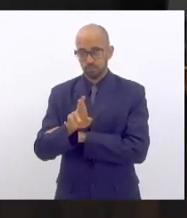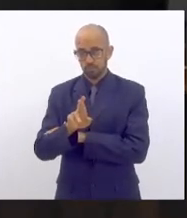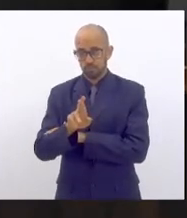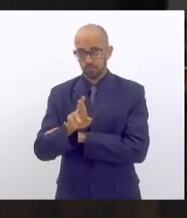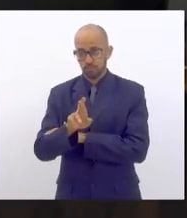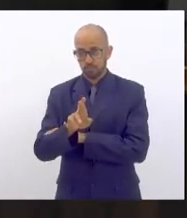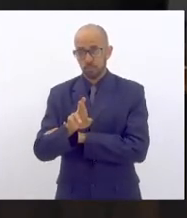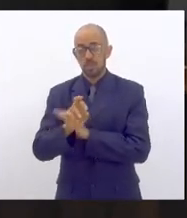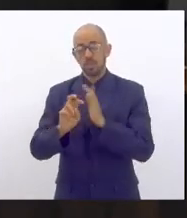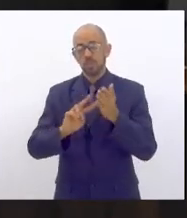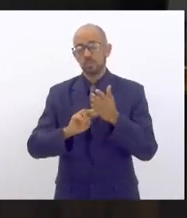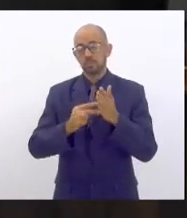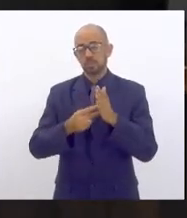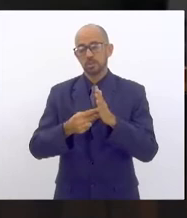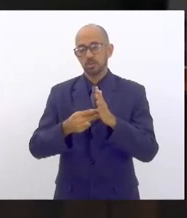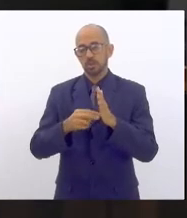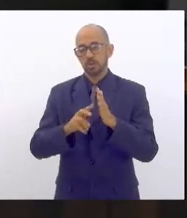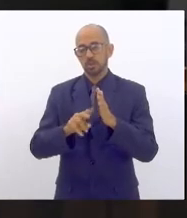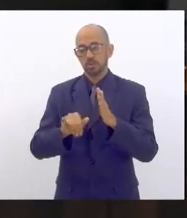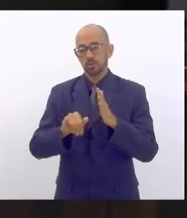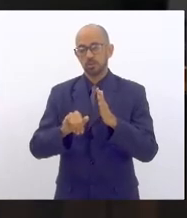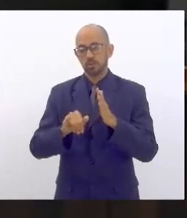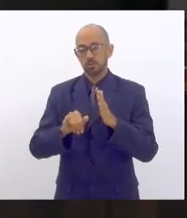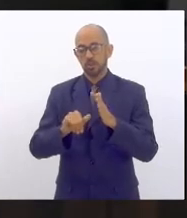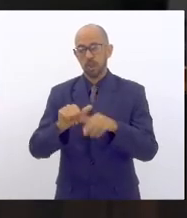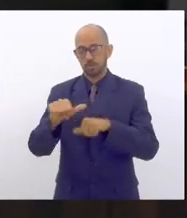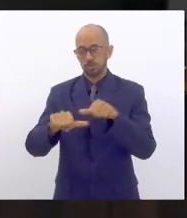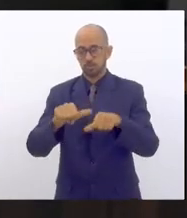O artigo 4º. Vou dizer.